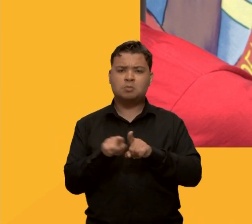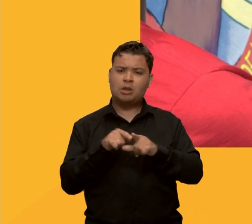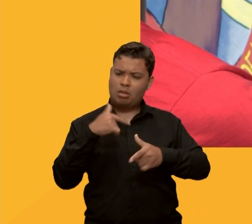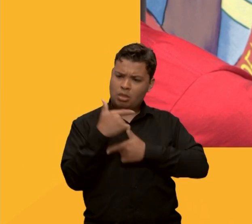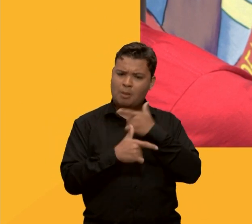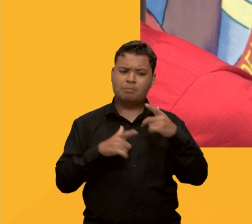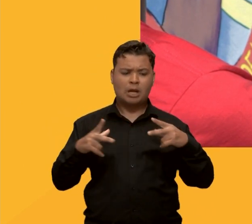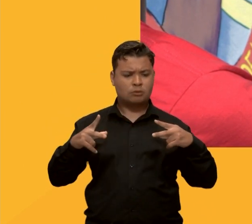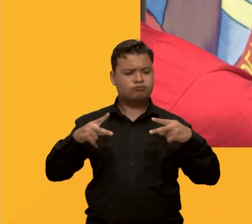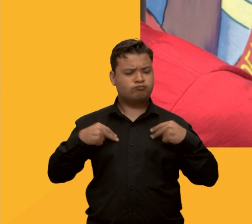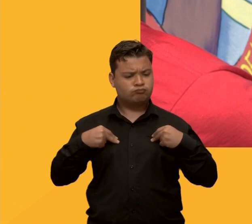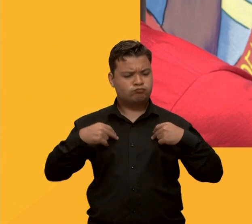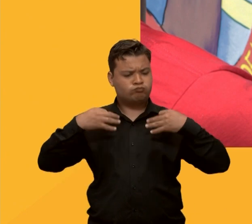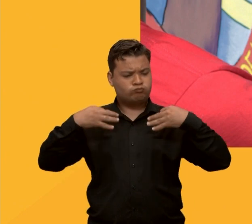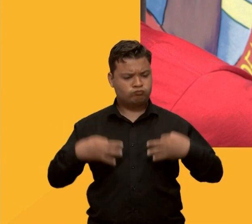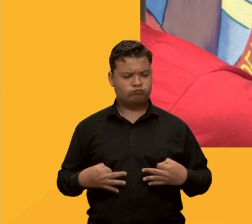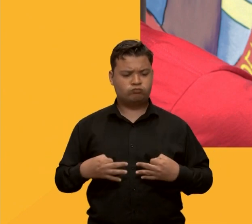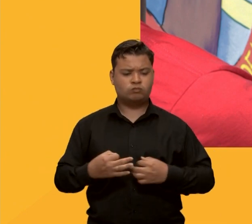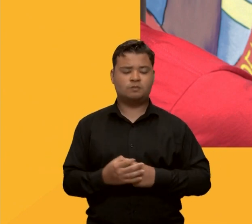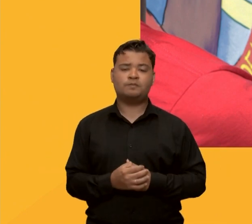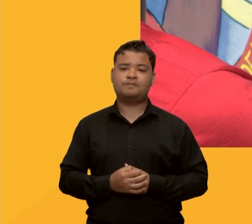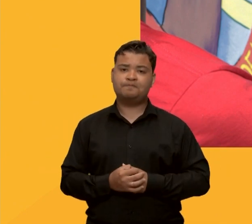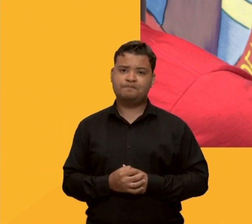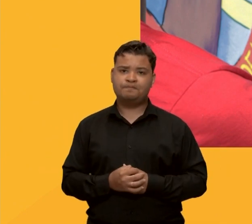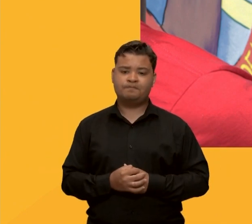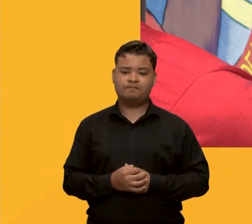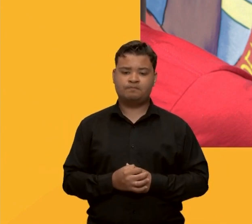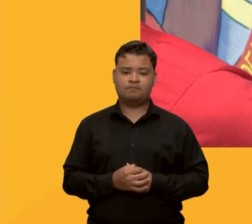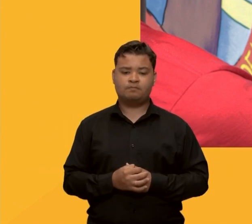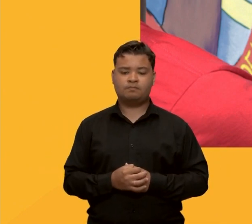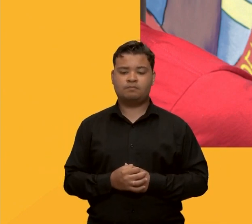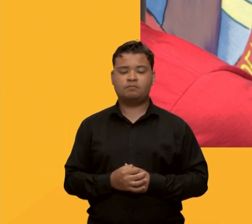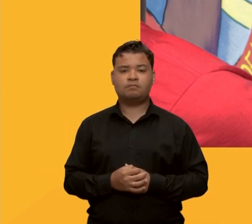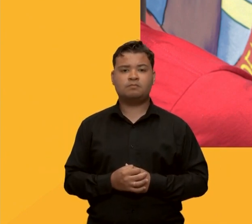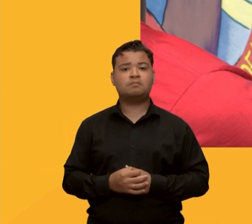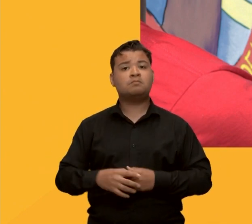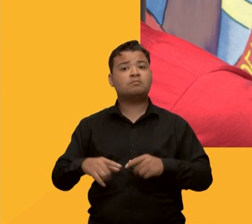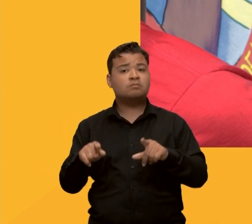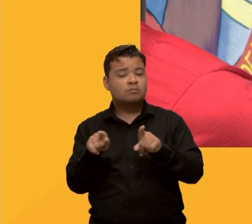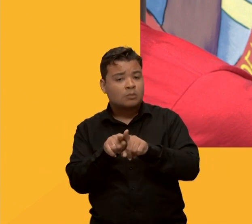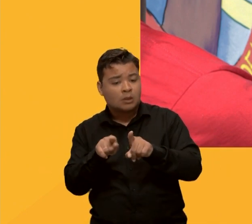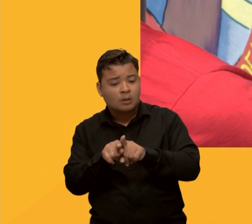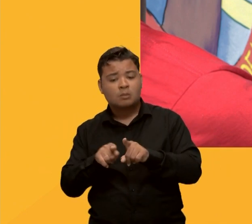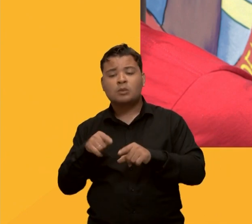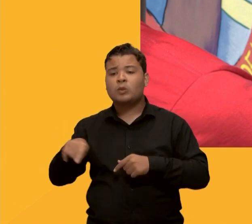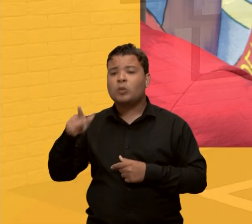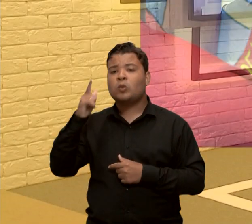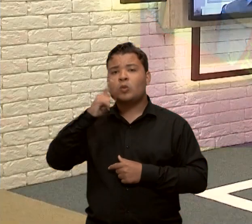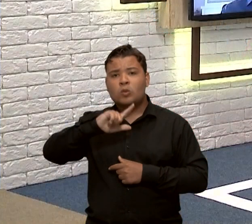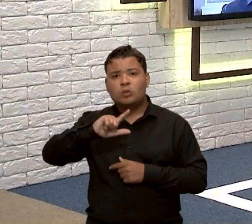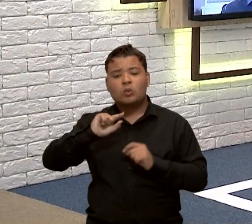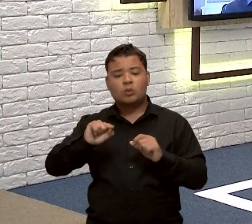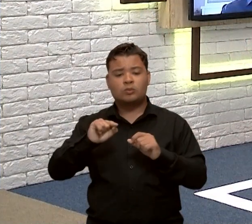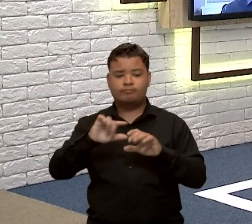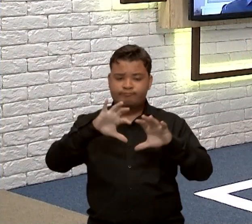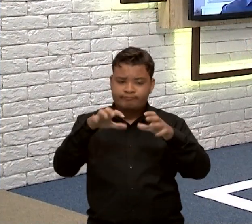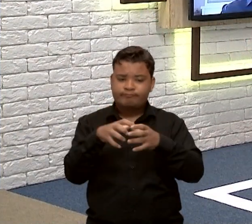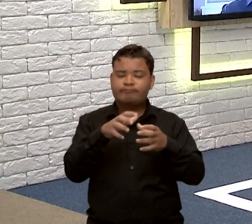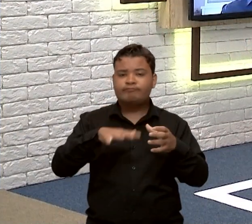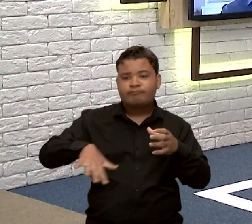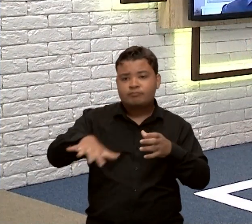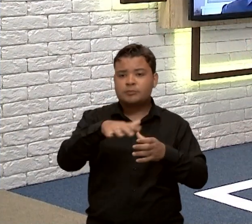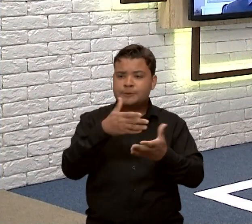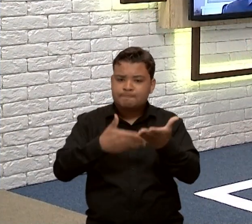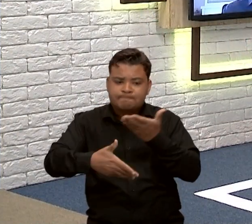trabalho, consegue, de maneira ainda inicial, mas participar da vida coletiva, das decisões